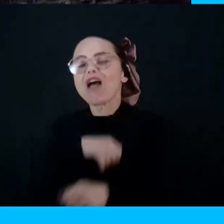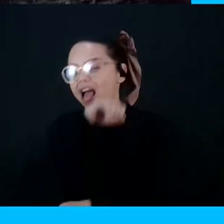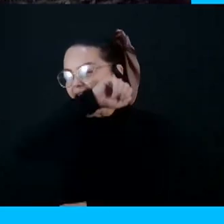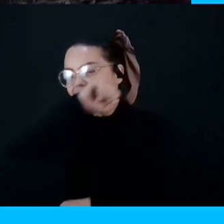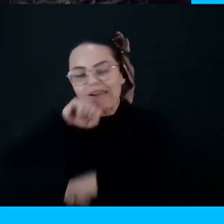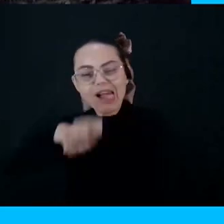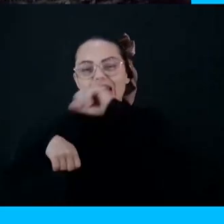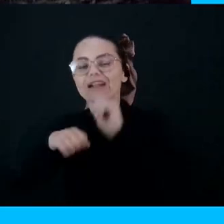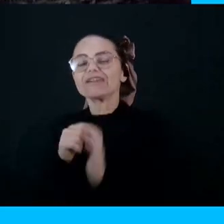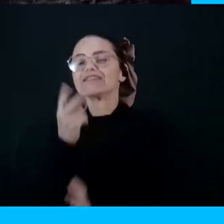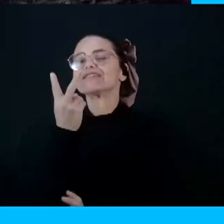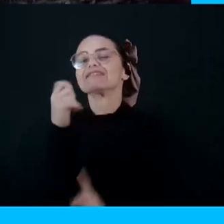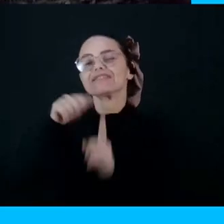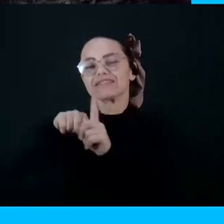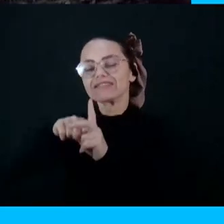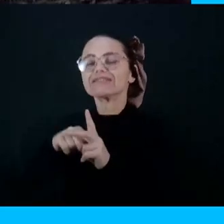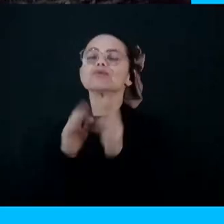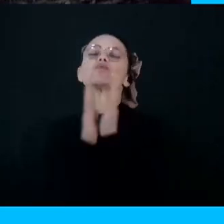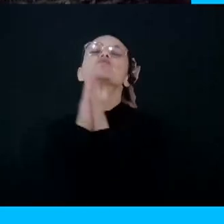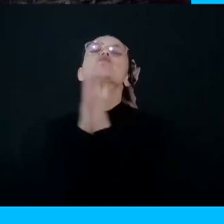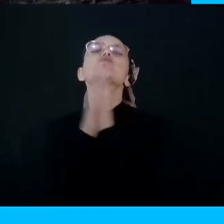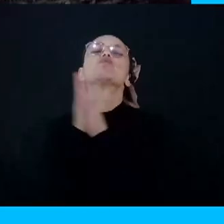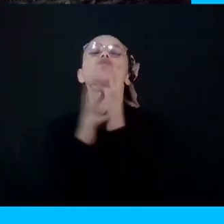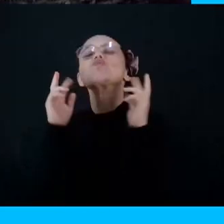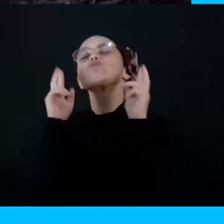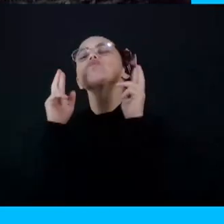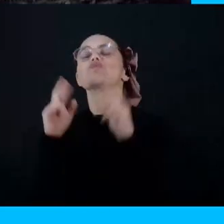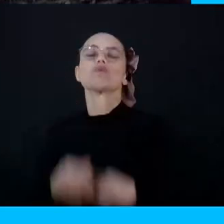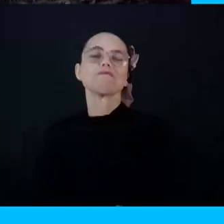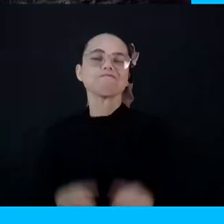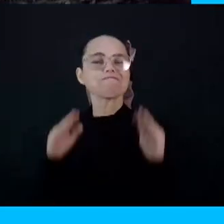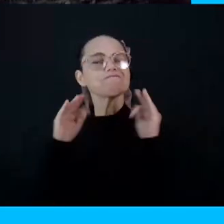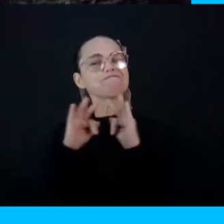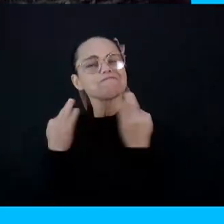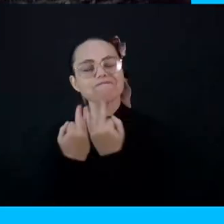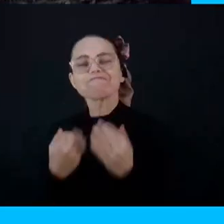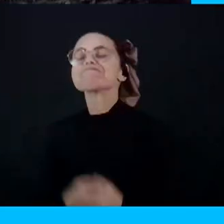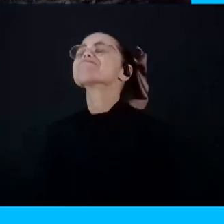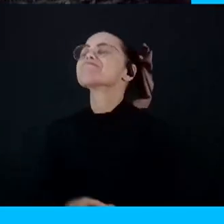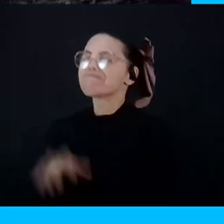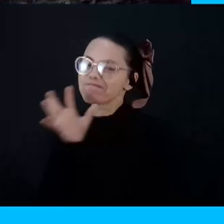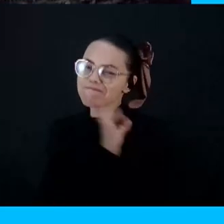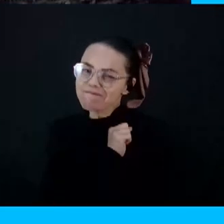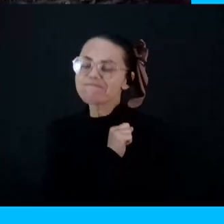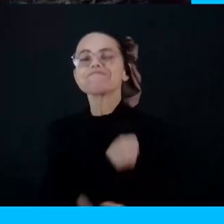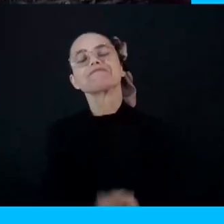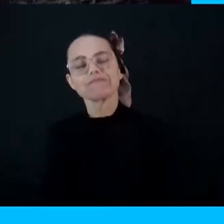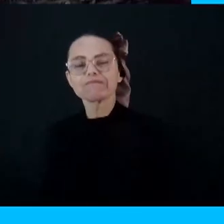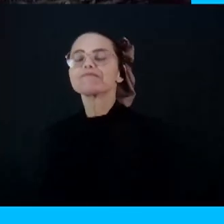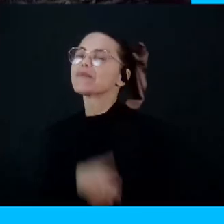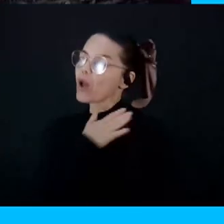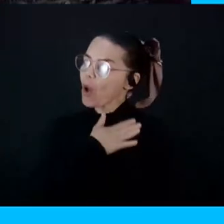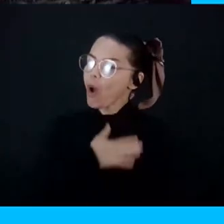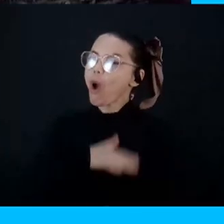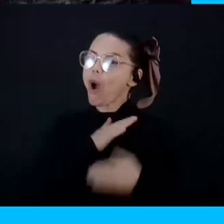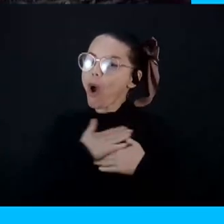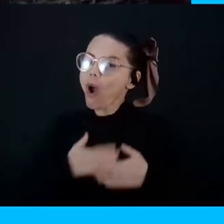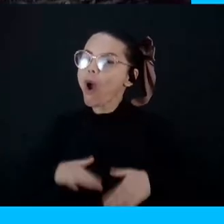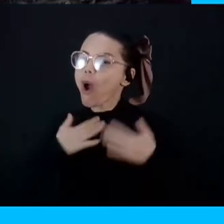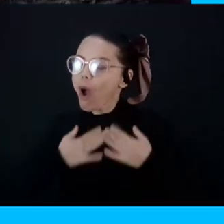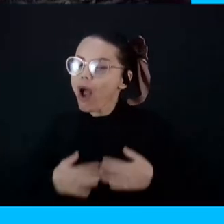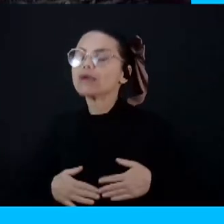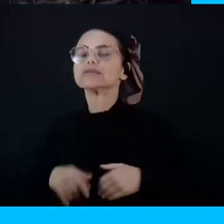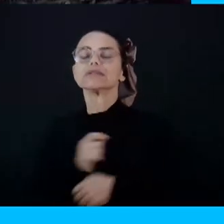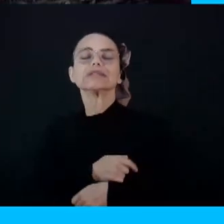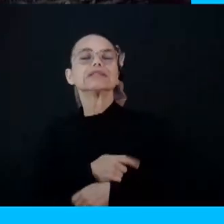2 meses que espera por um lar cheinho de amor. Calma e dócil, ela está descobrindo o